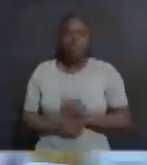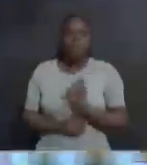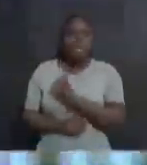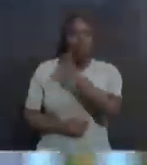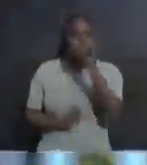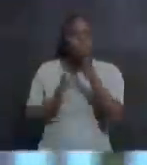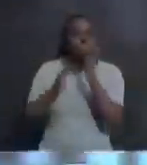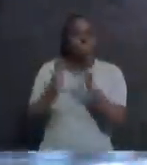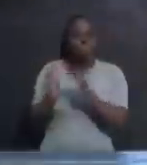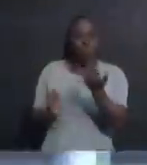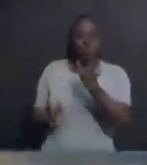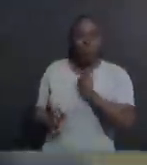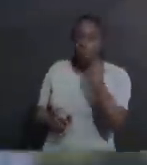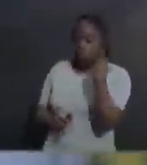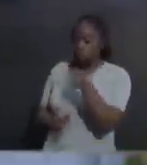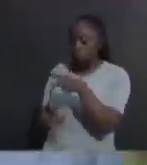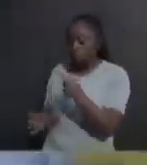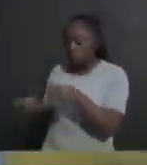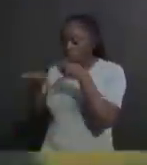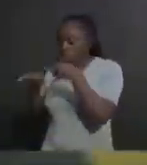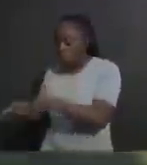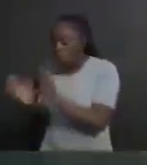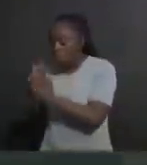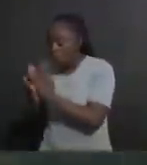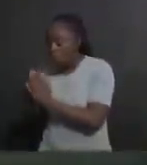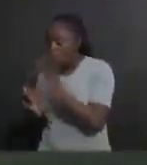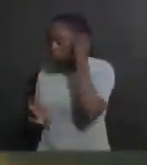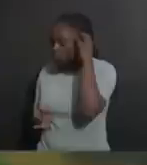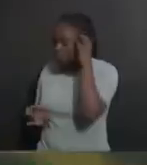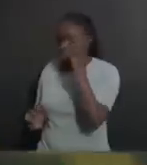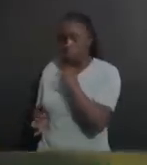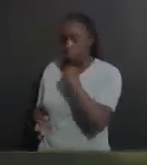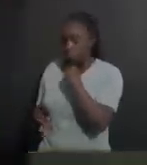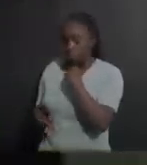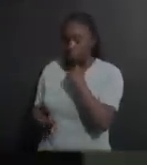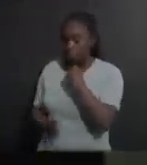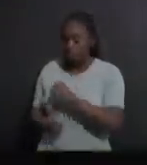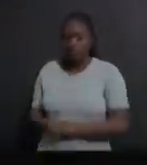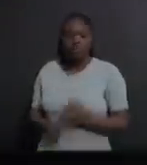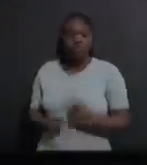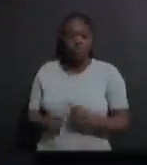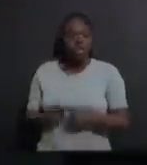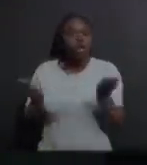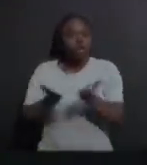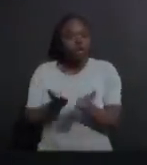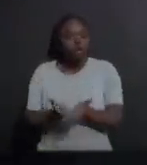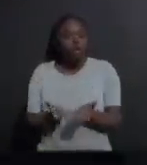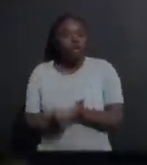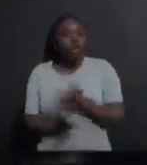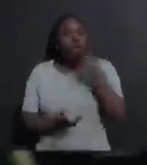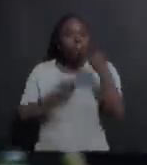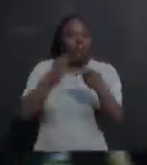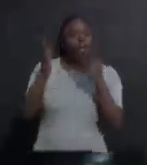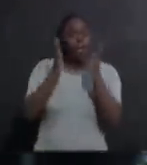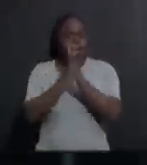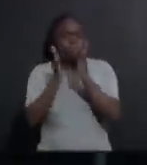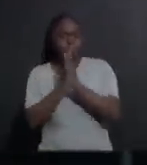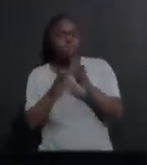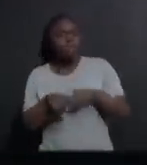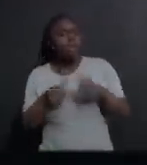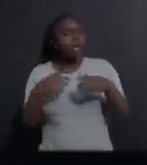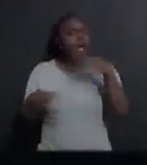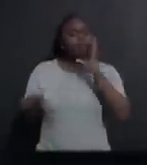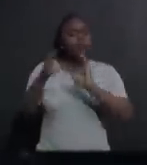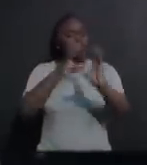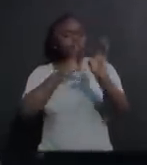que tenha som no seu quarto de oração. Porque os crentes falam que vão orar e parece o The Voice. Canta, canta, canta, canta, canta. Na